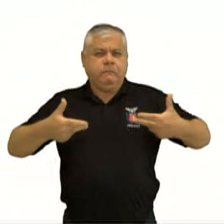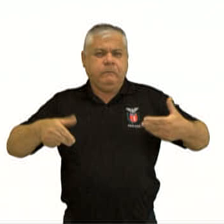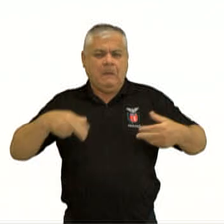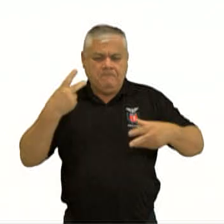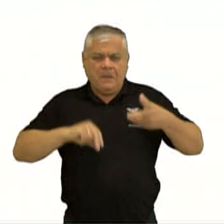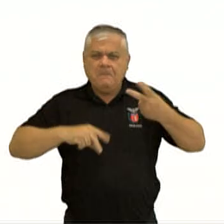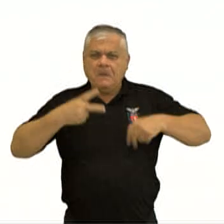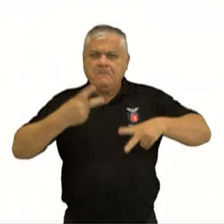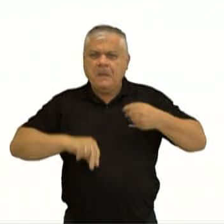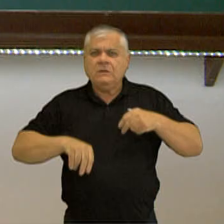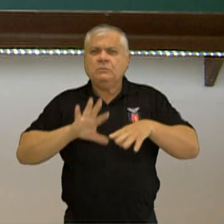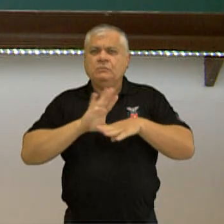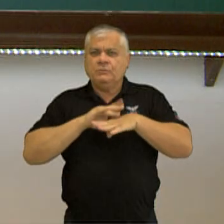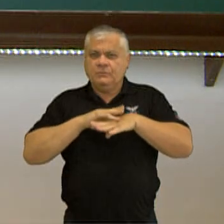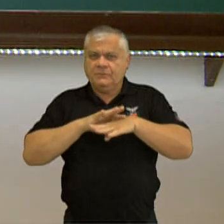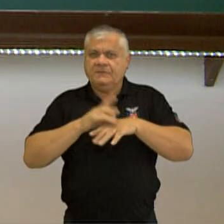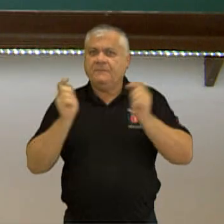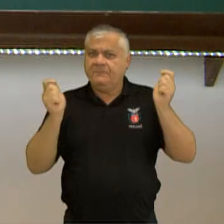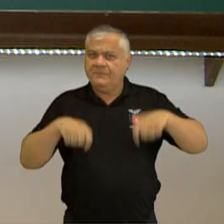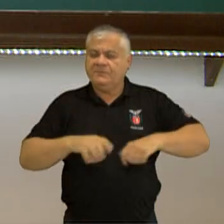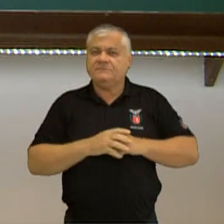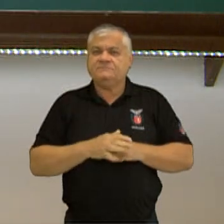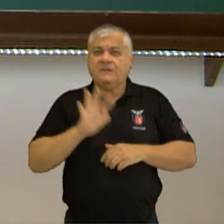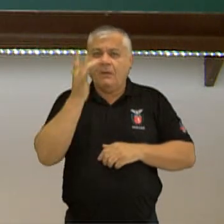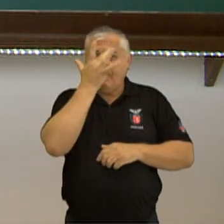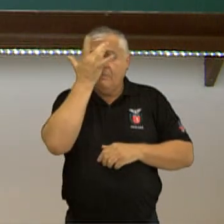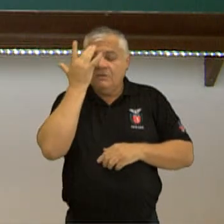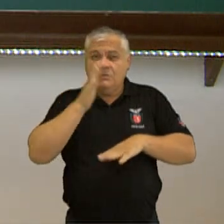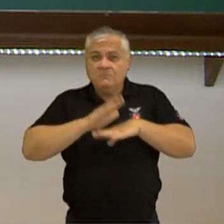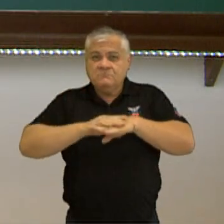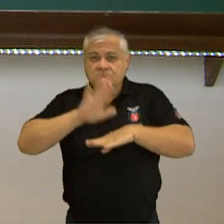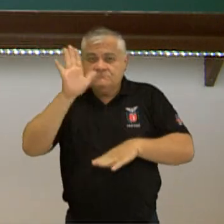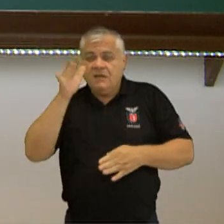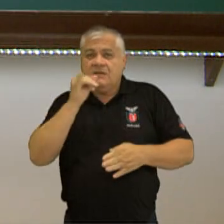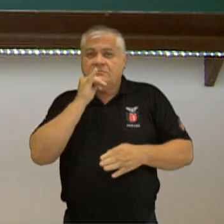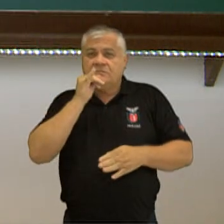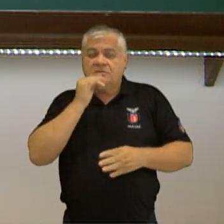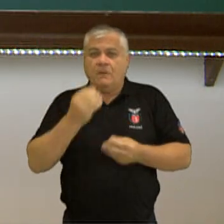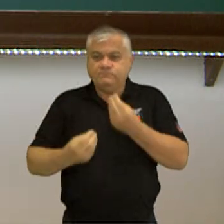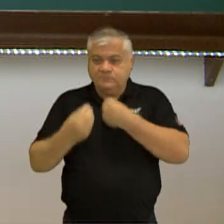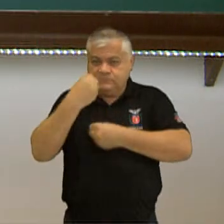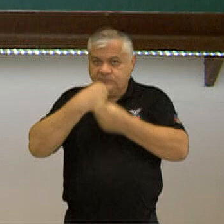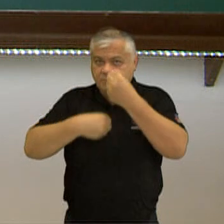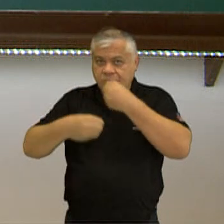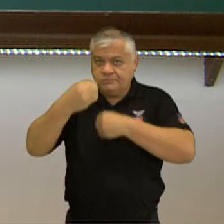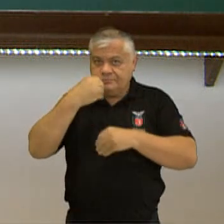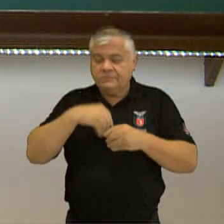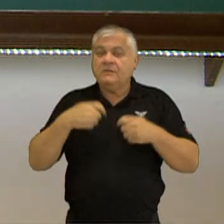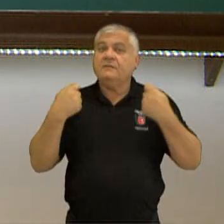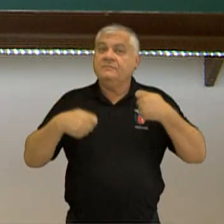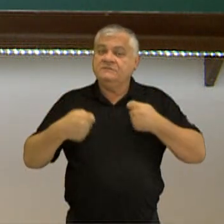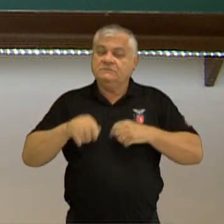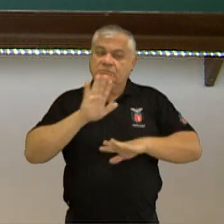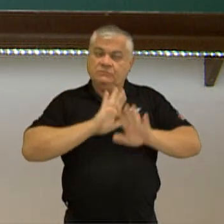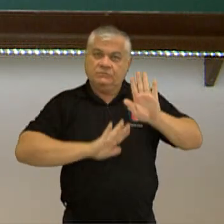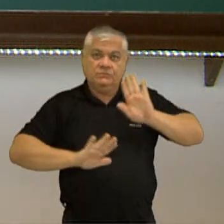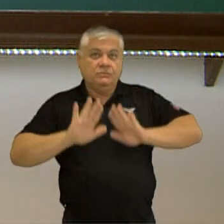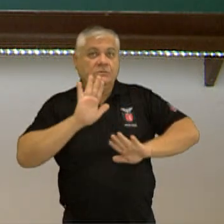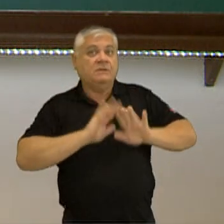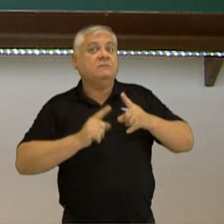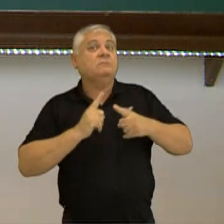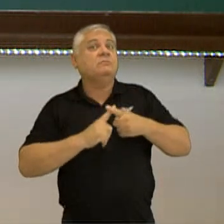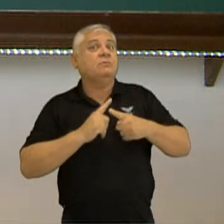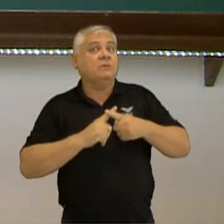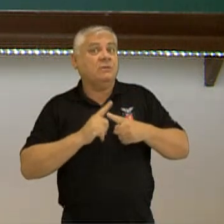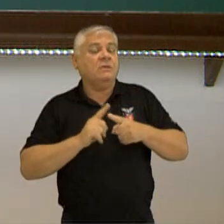Portanto, aquelas pessoas que são um pouquinho mais ali predispostas a comer demais, tem que maneirar um pouquinho, porque